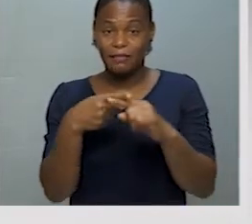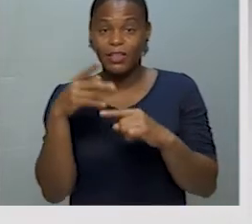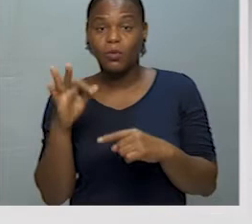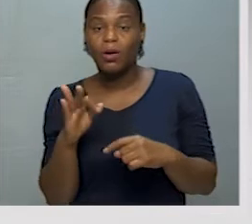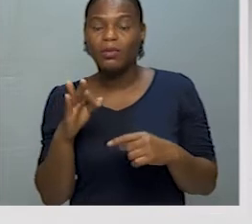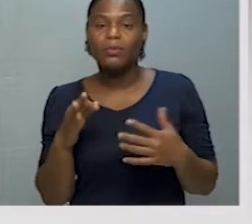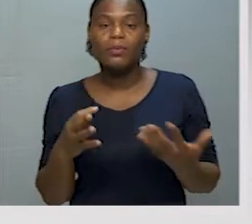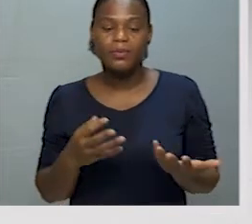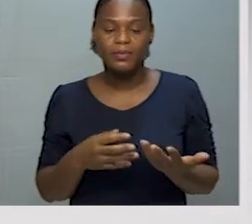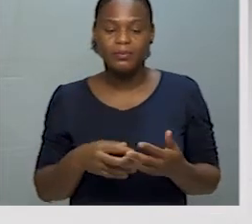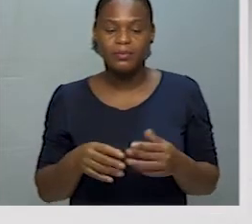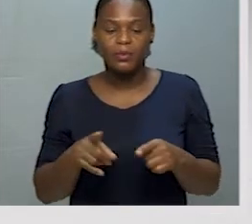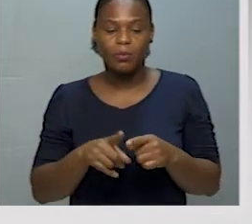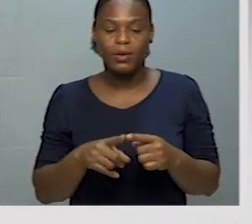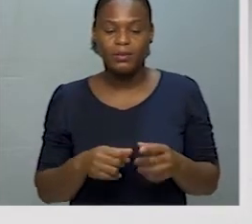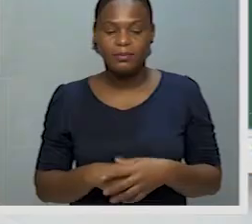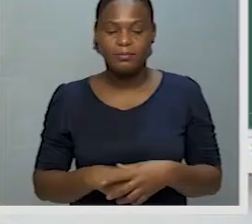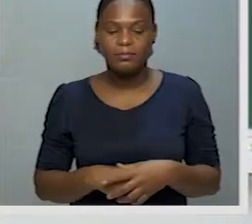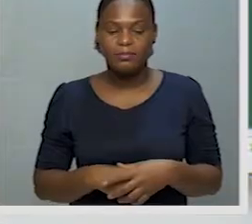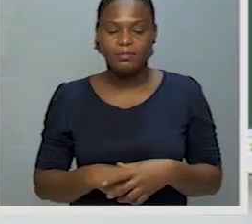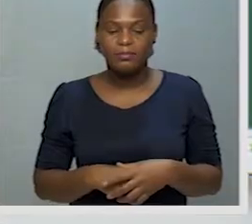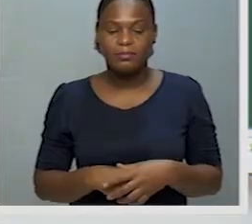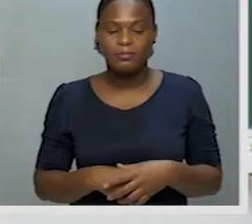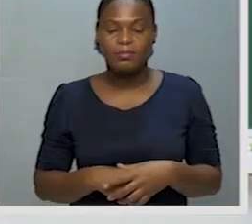vezes 4 igual a